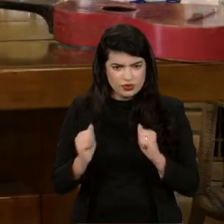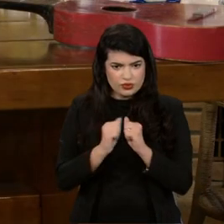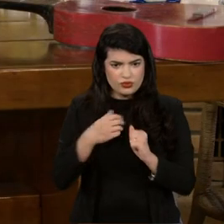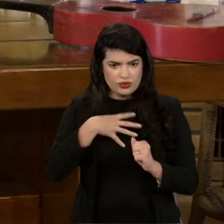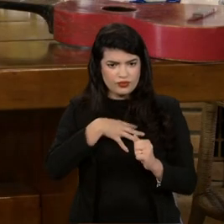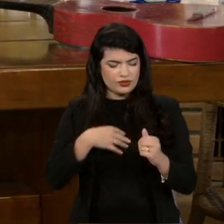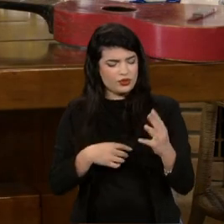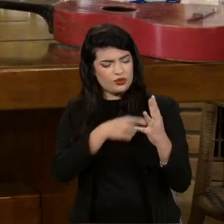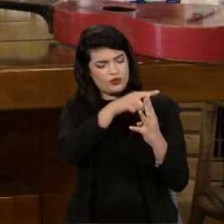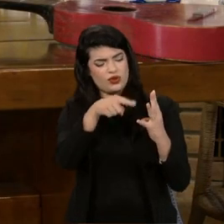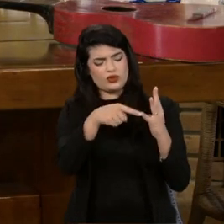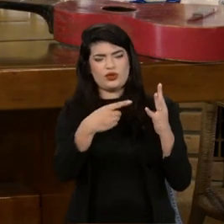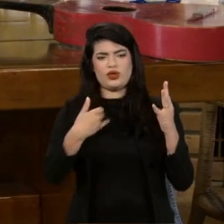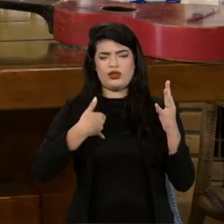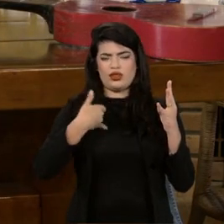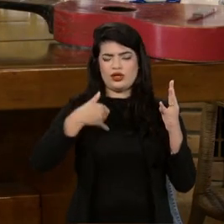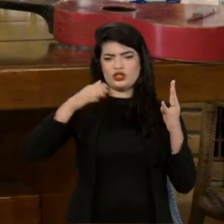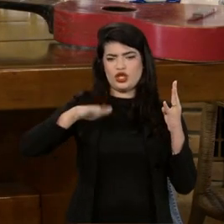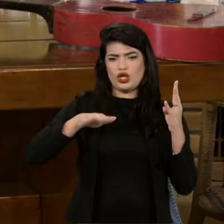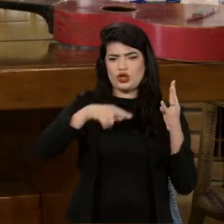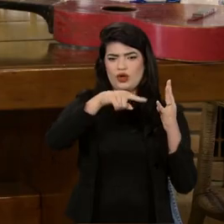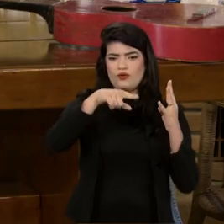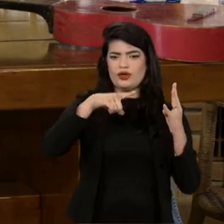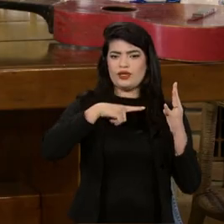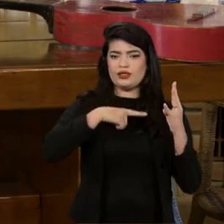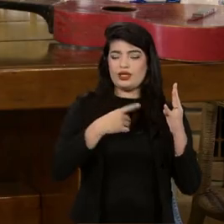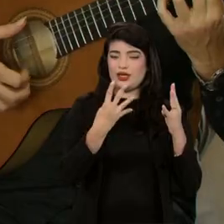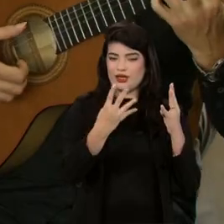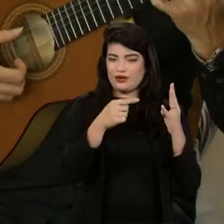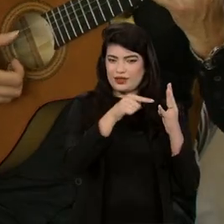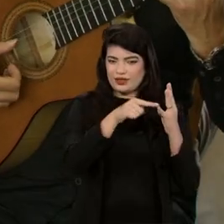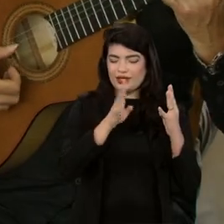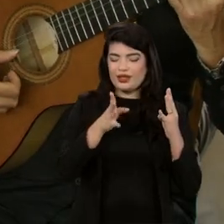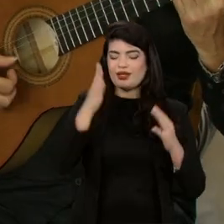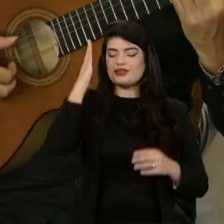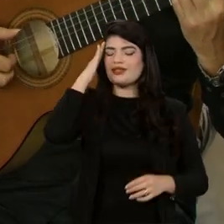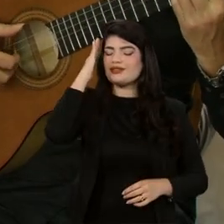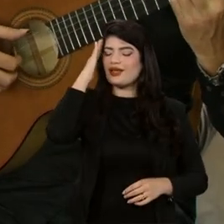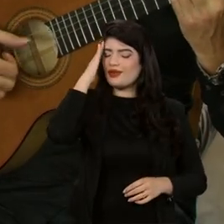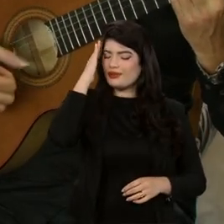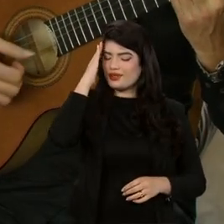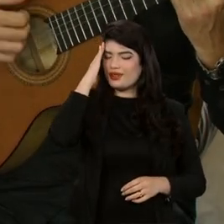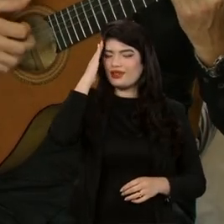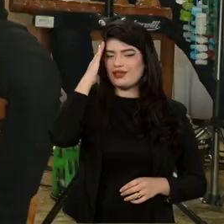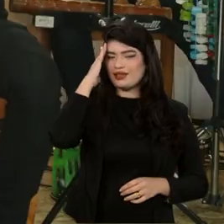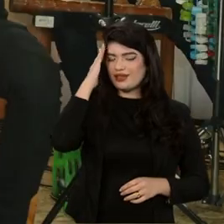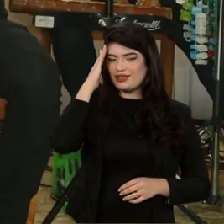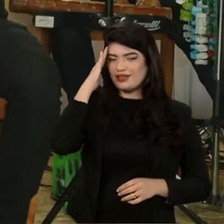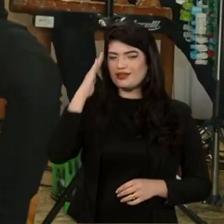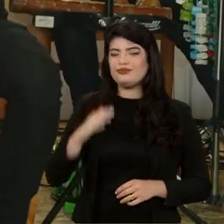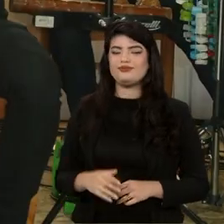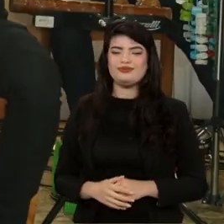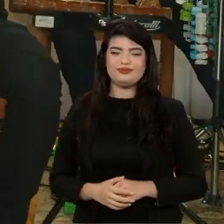Quatro mais novo, era quem dos quatro tudo sabia.